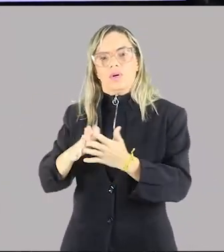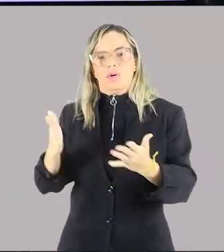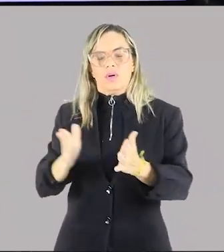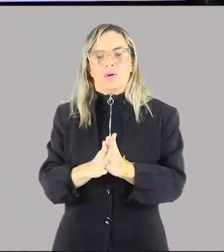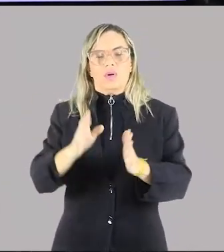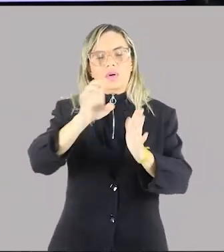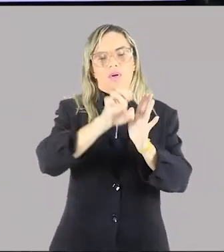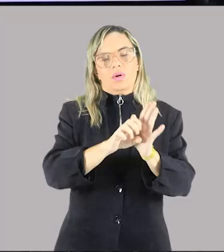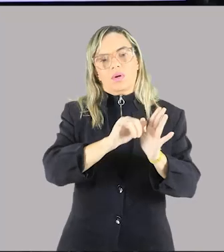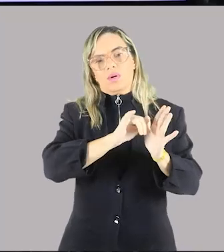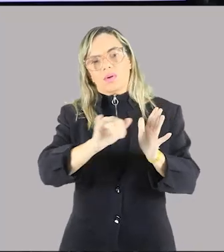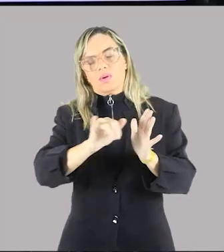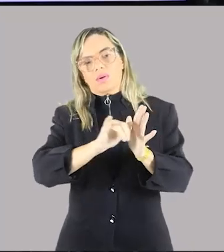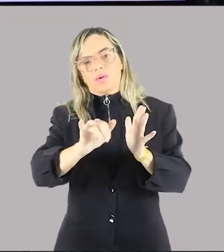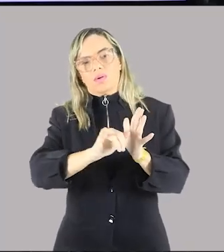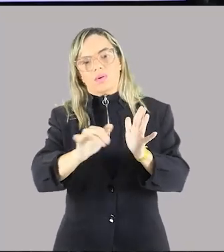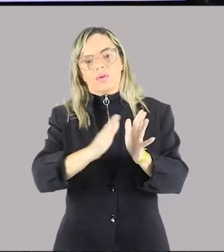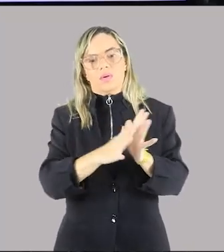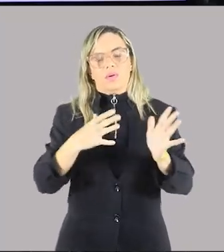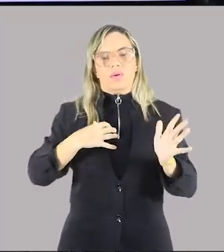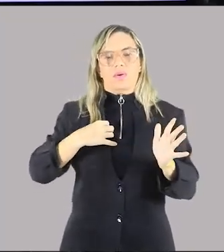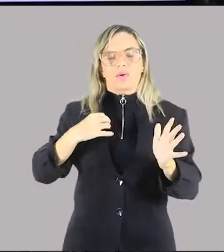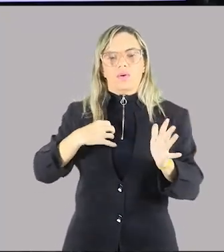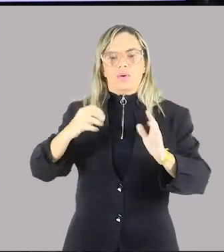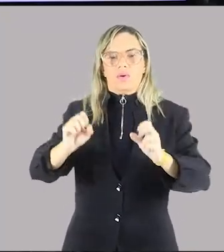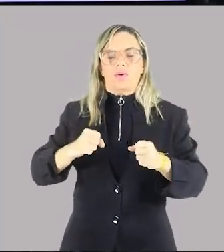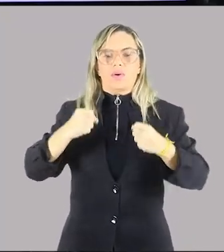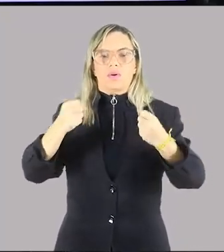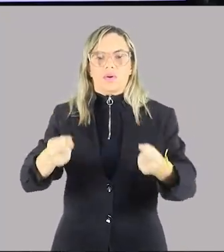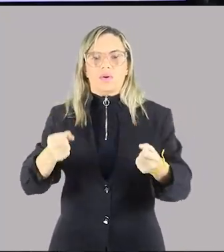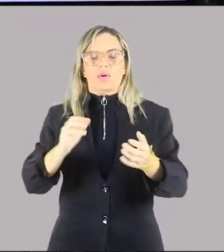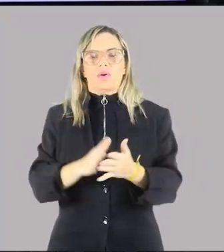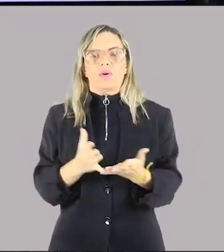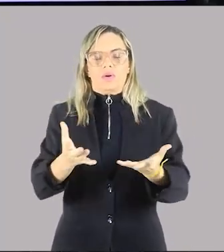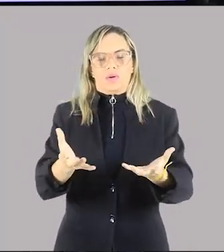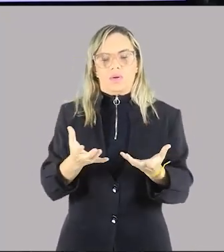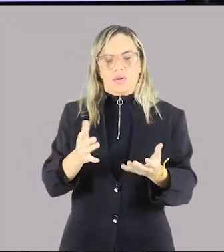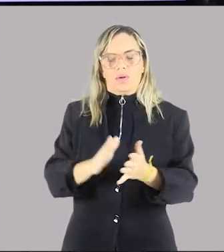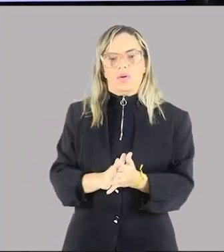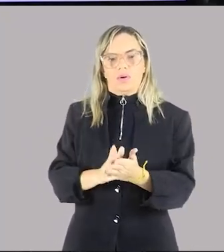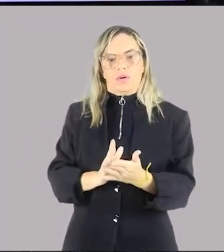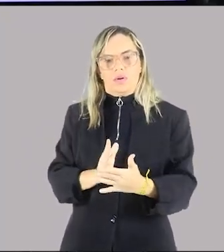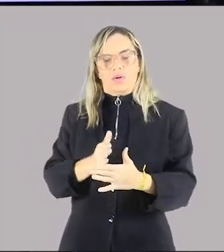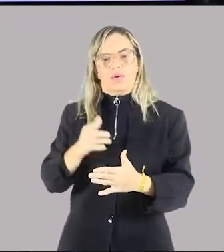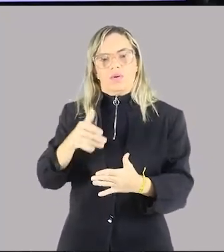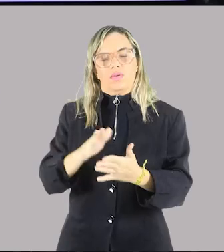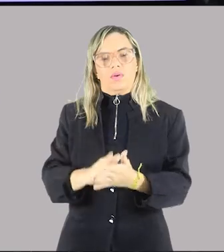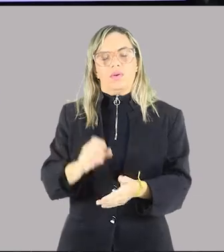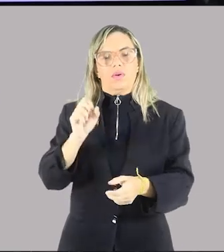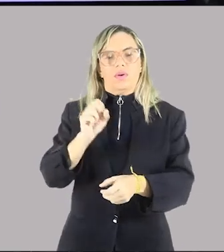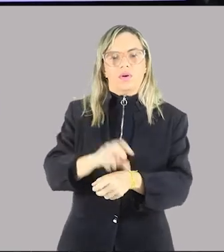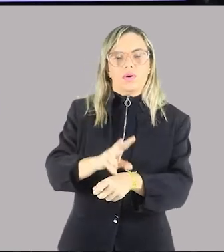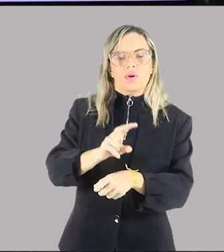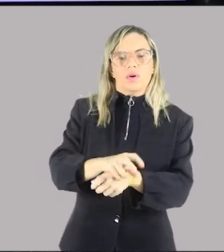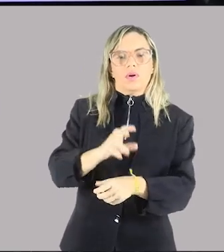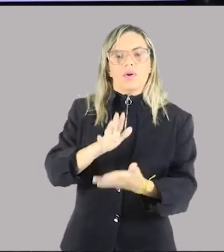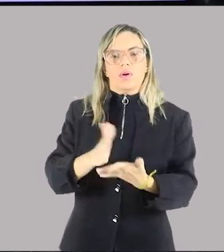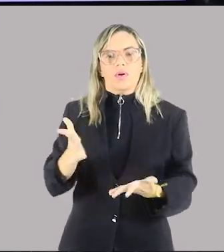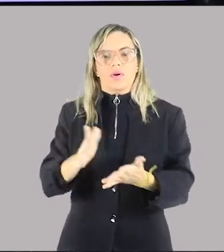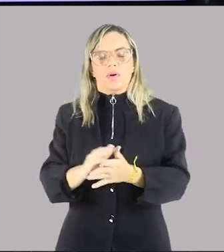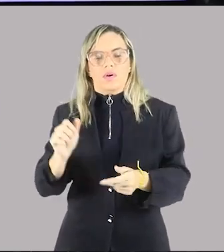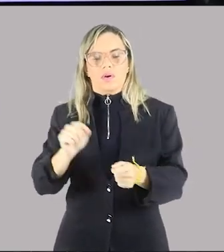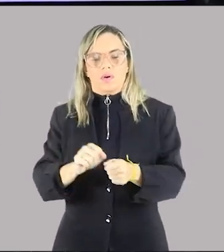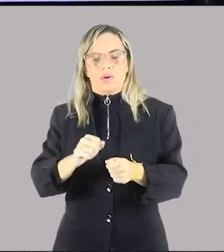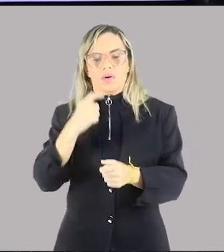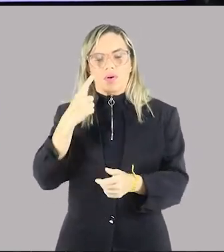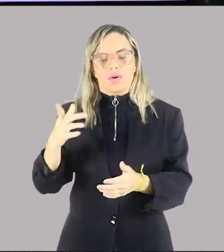desses chamados de voluntariado e os cidadãos poderão se candidatar a estas vagas. Os voluntários são agentes públicos.